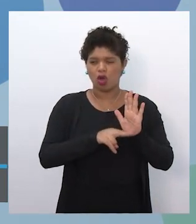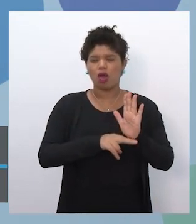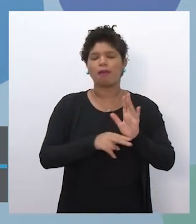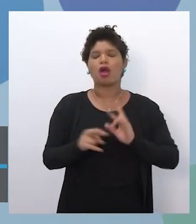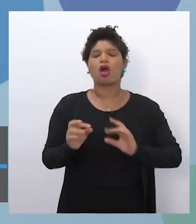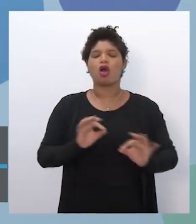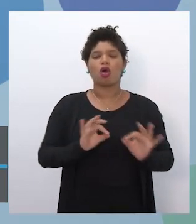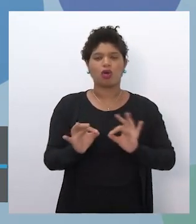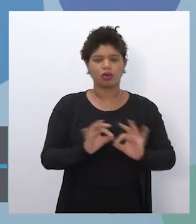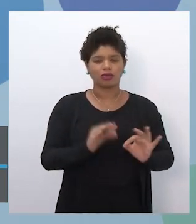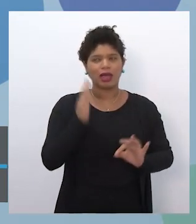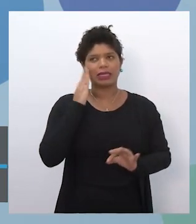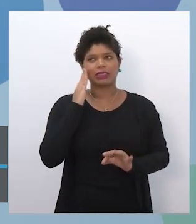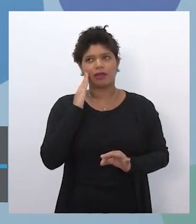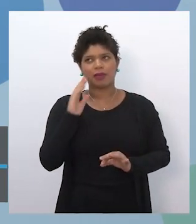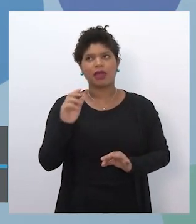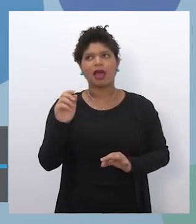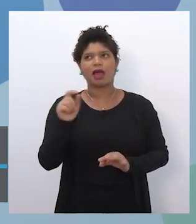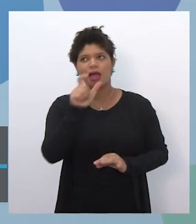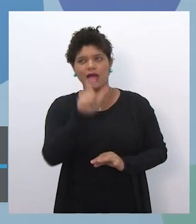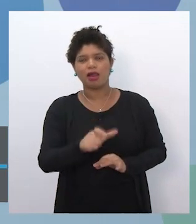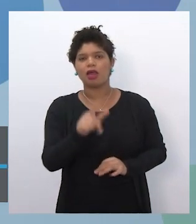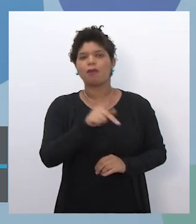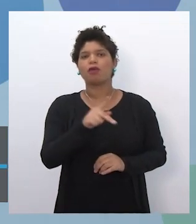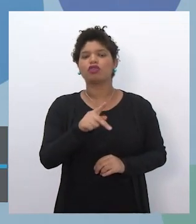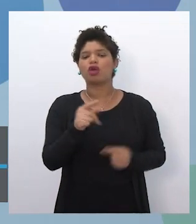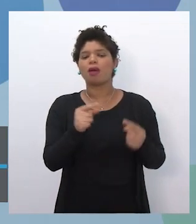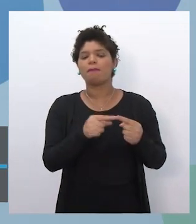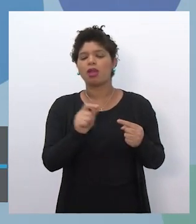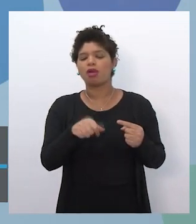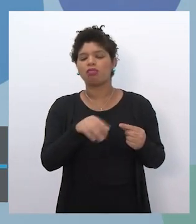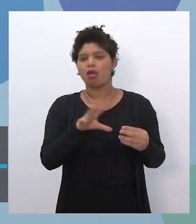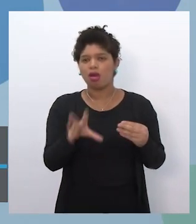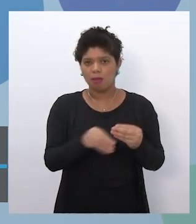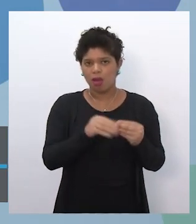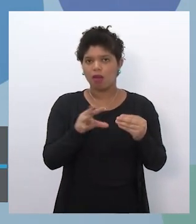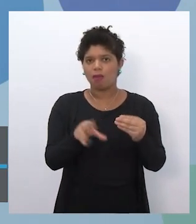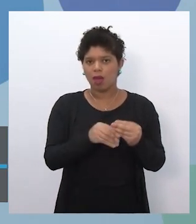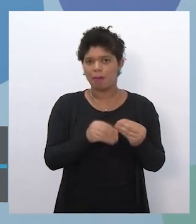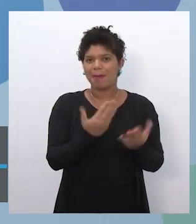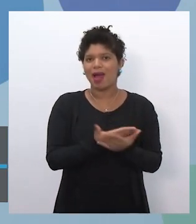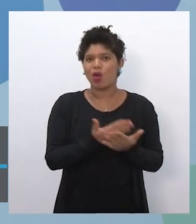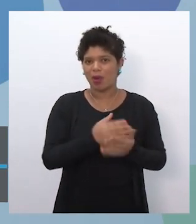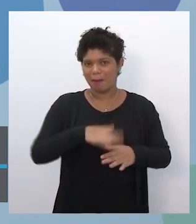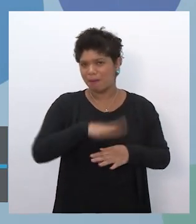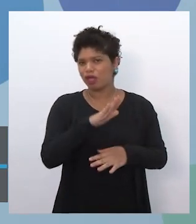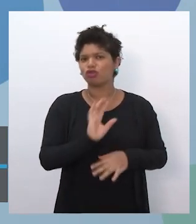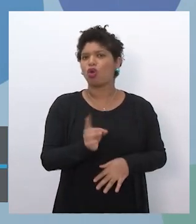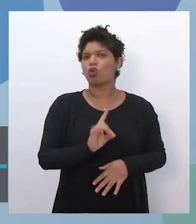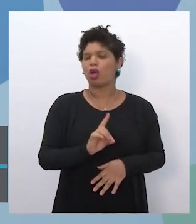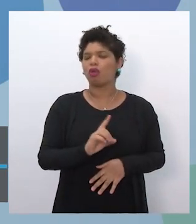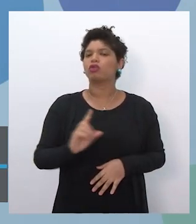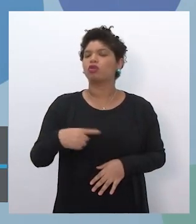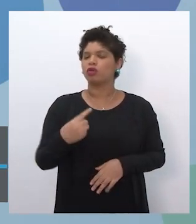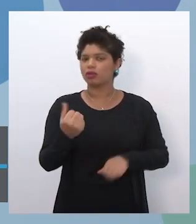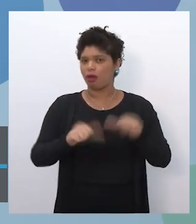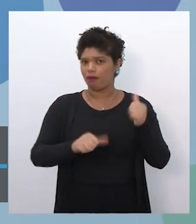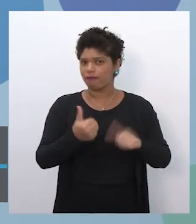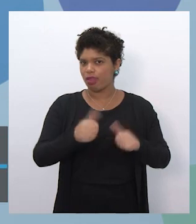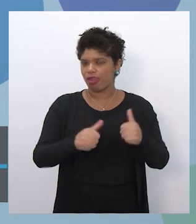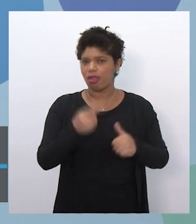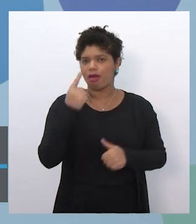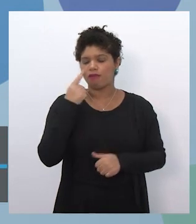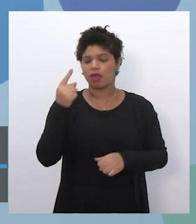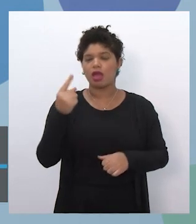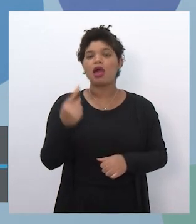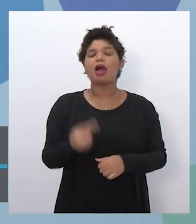elencar quais são os critérios necessários para a priorização da alocação dessa carga horária e da intermação dos